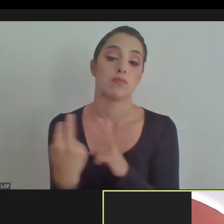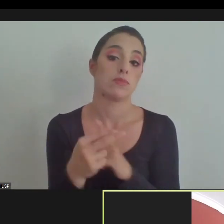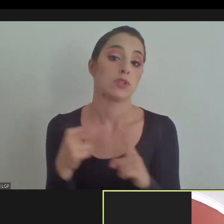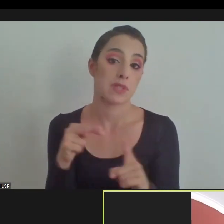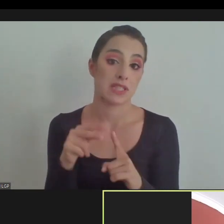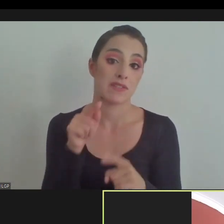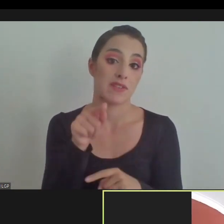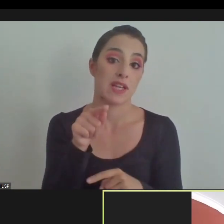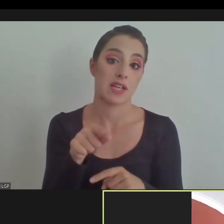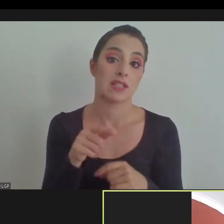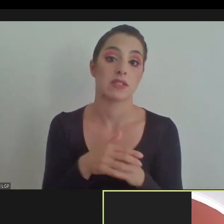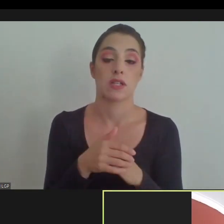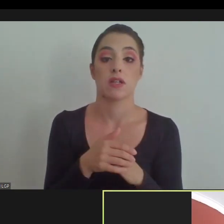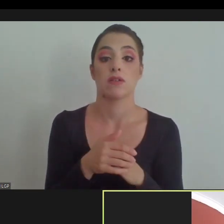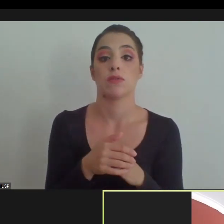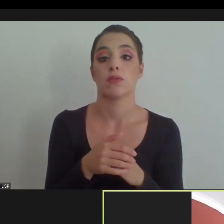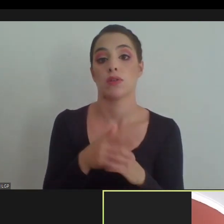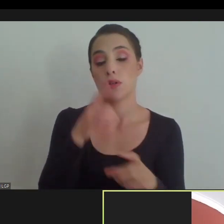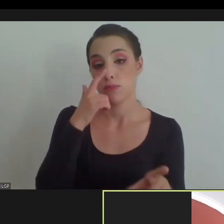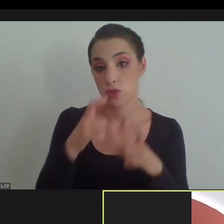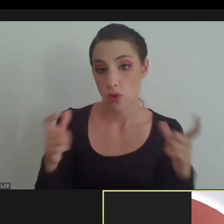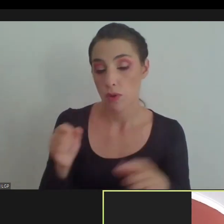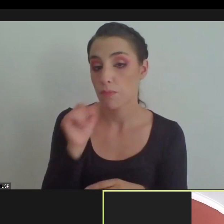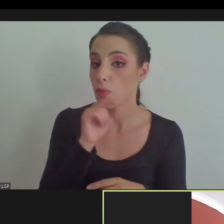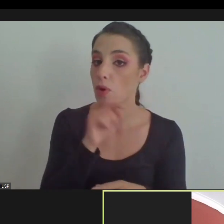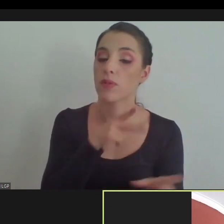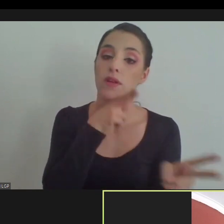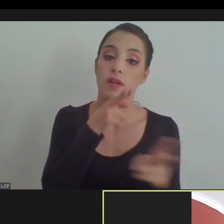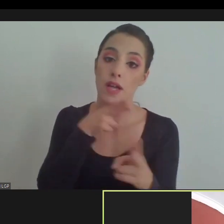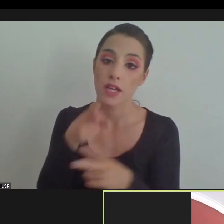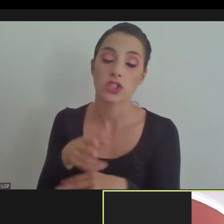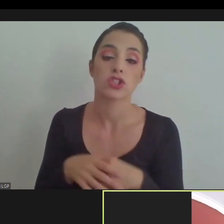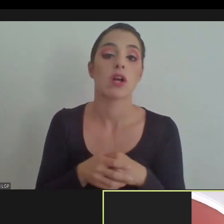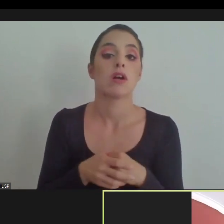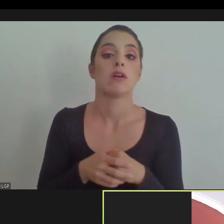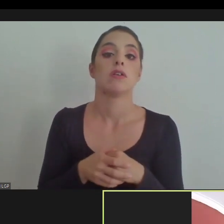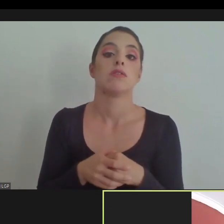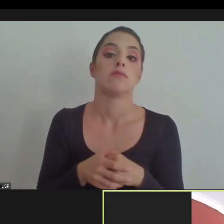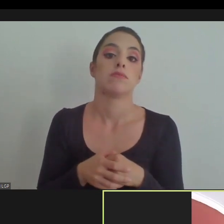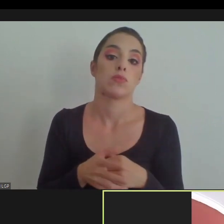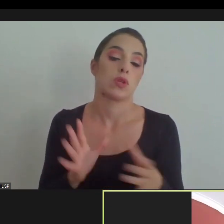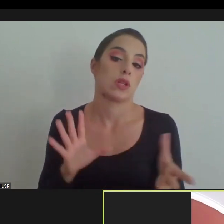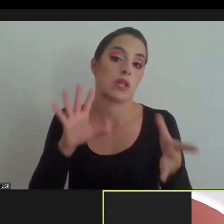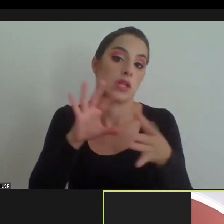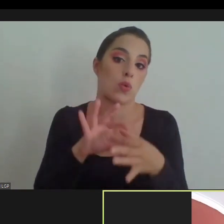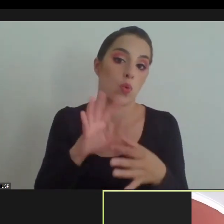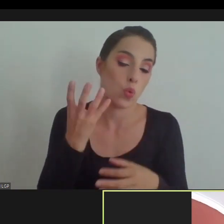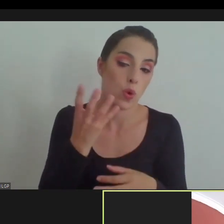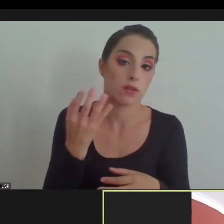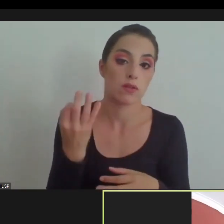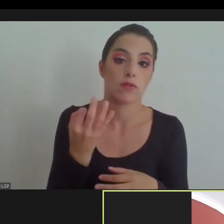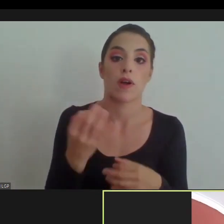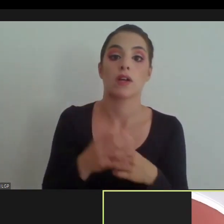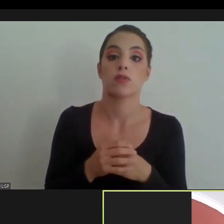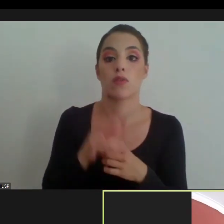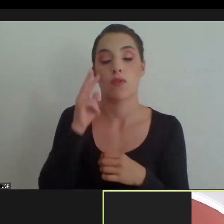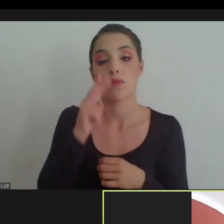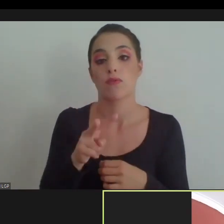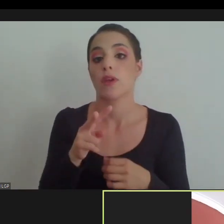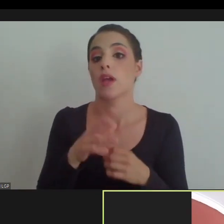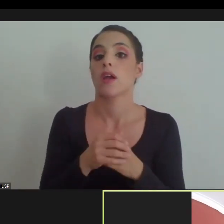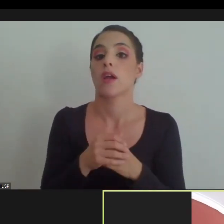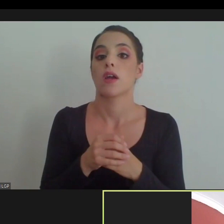o cidadão poder fazer queixa, reclamação e denúncia quando se vê lesado dos